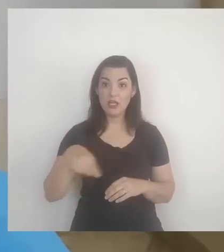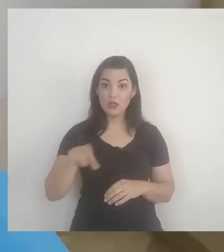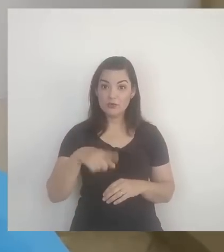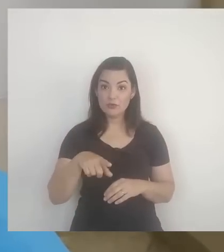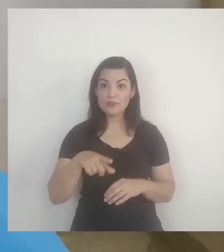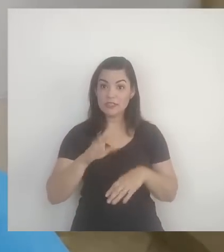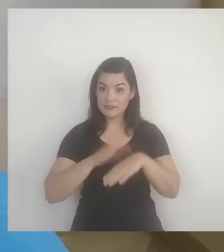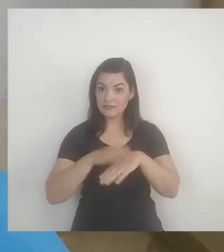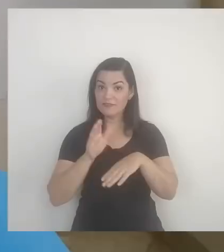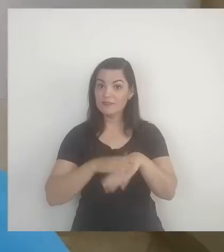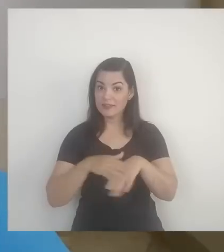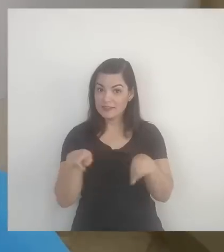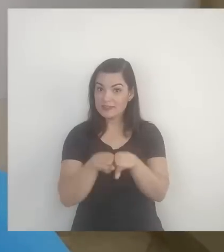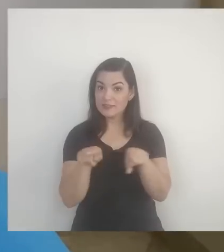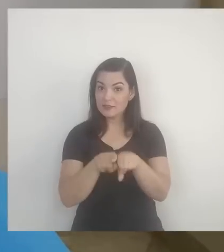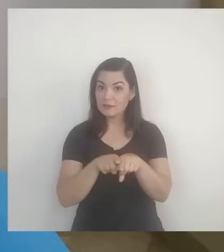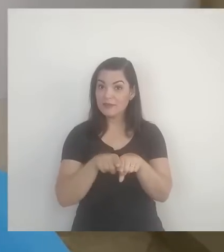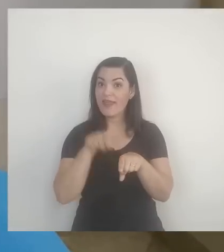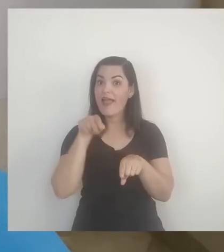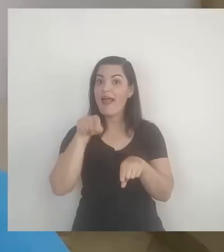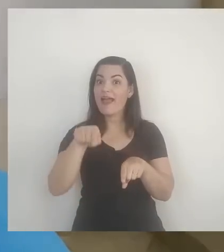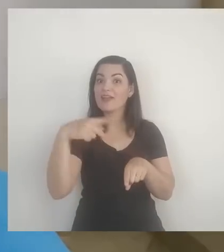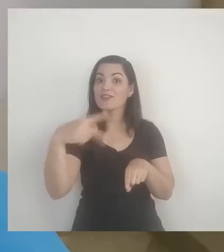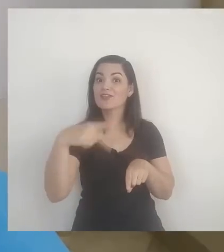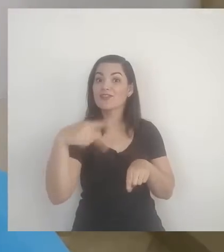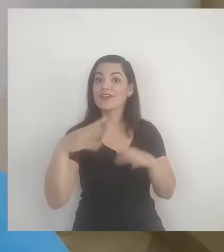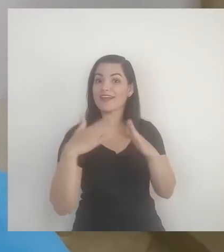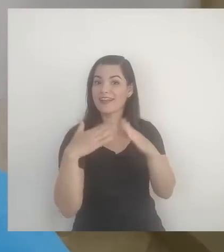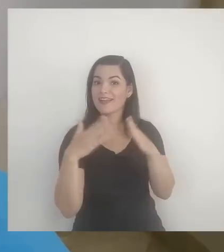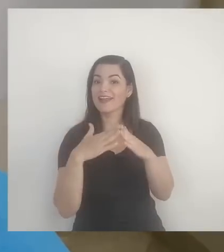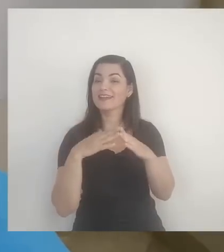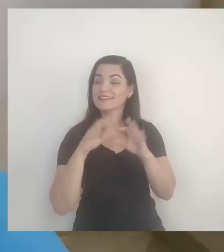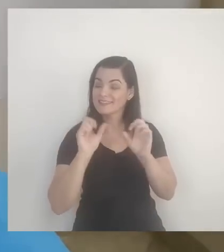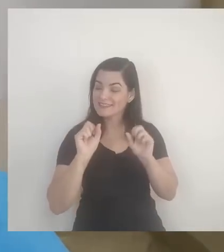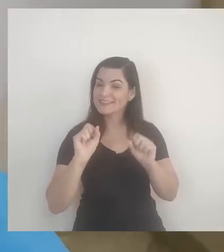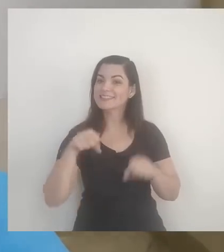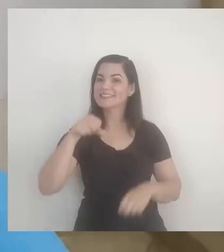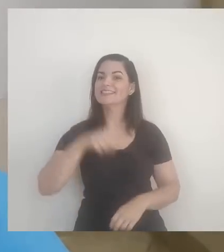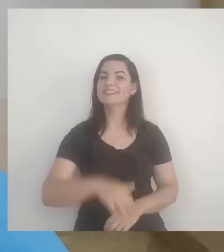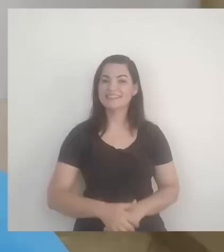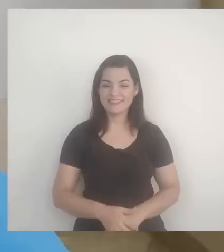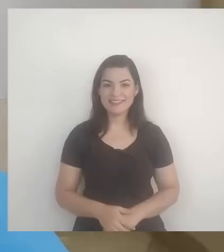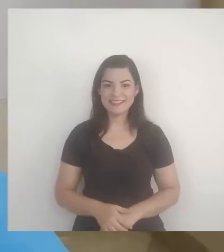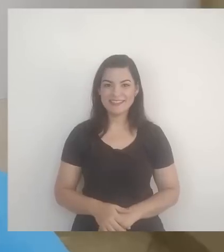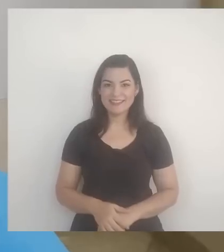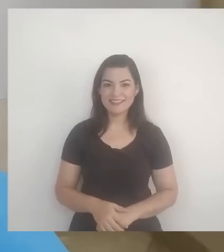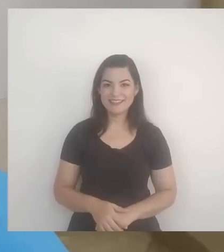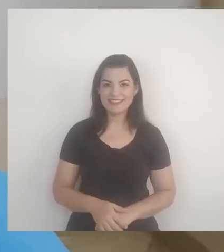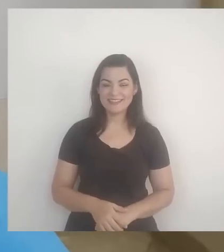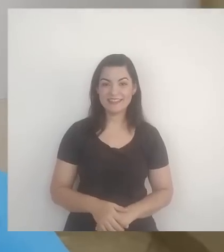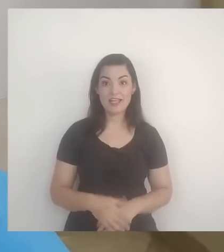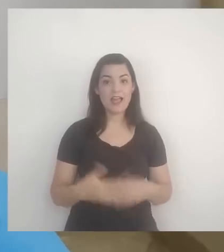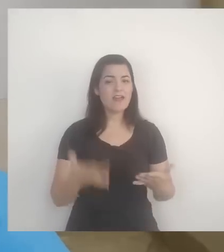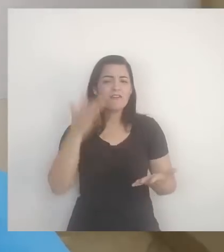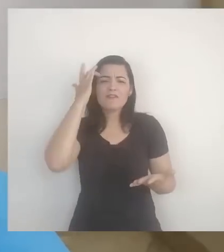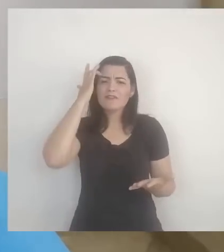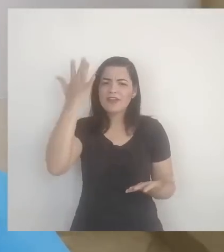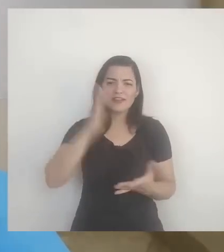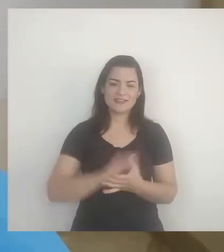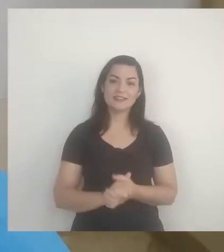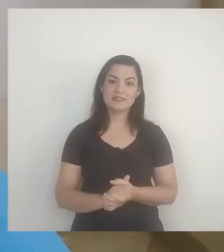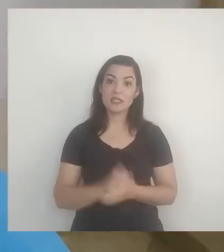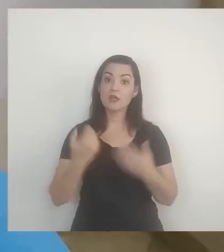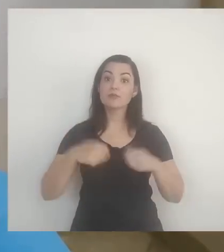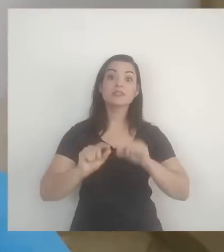porque vocês vão reproduzir essa experiência aí na casa de vocês. Bem